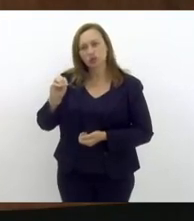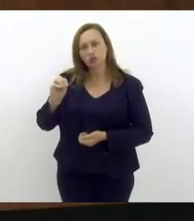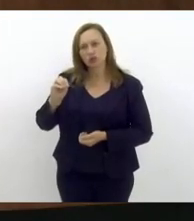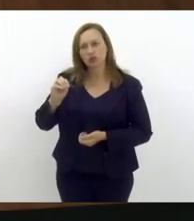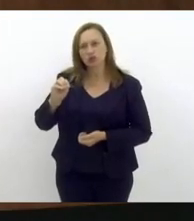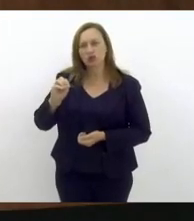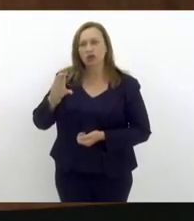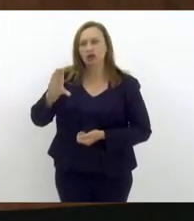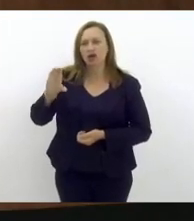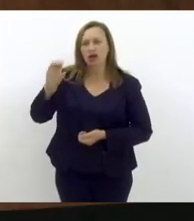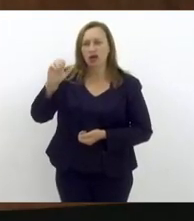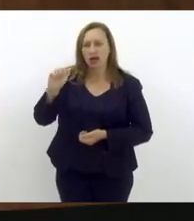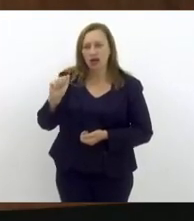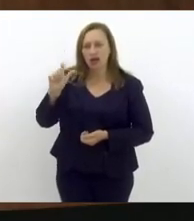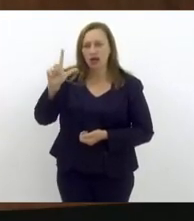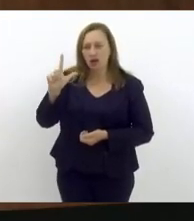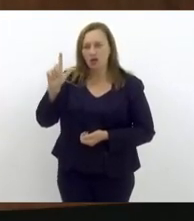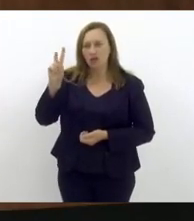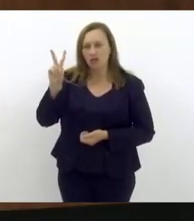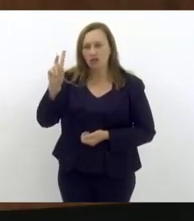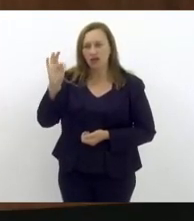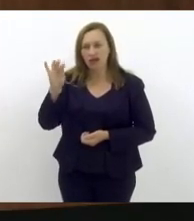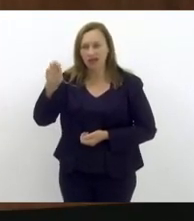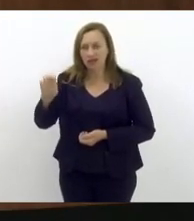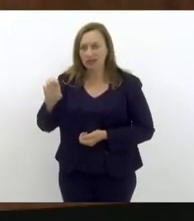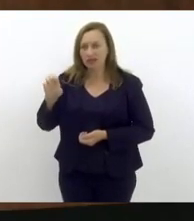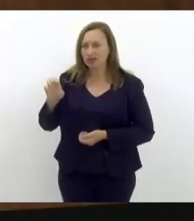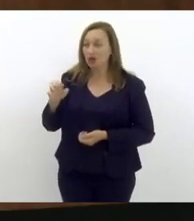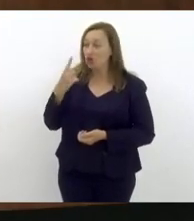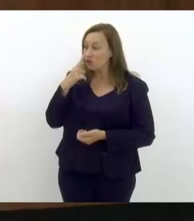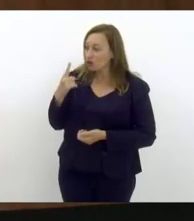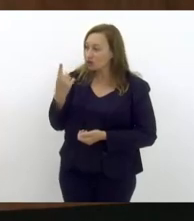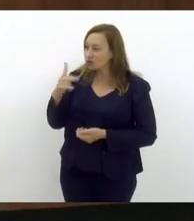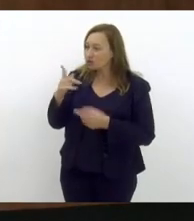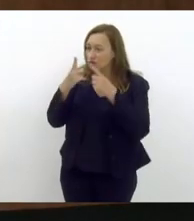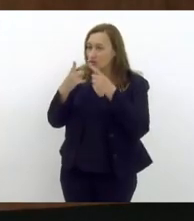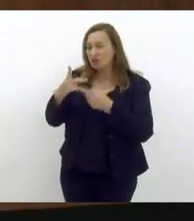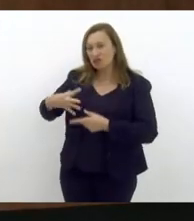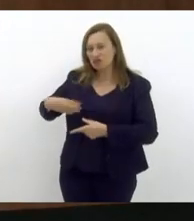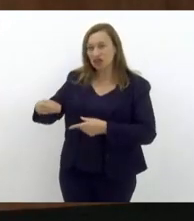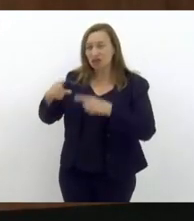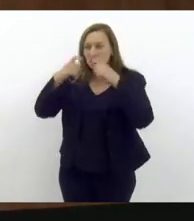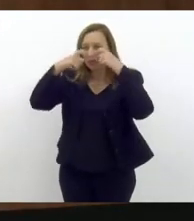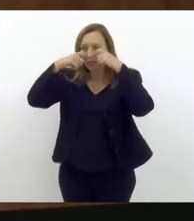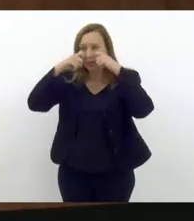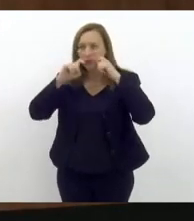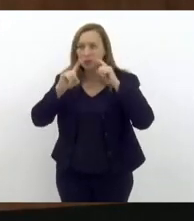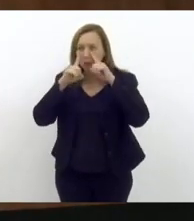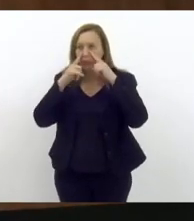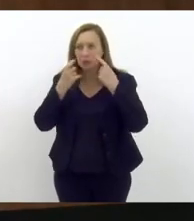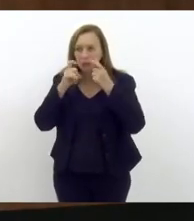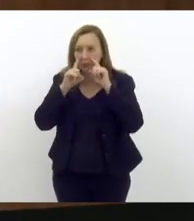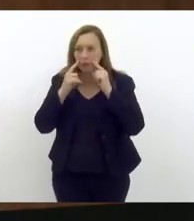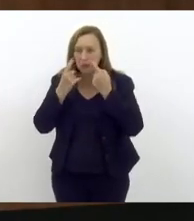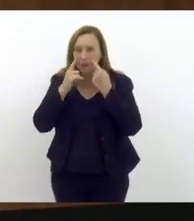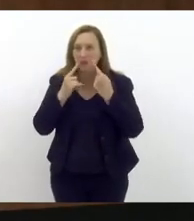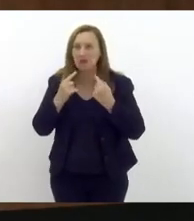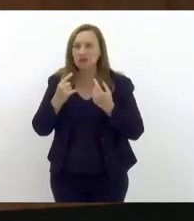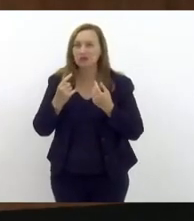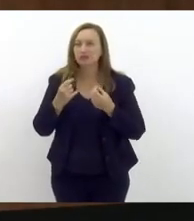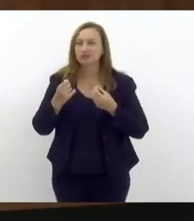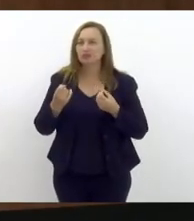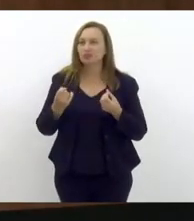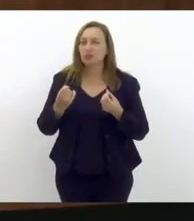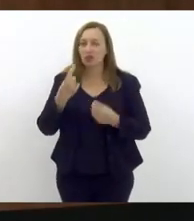eu pude ver ali, senhor presidente, seus filhos chorando. Quando ele for inaugurar a